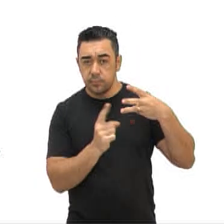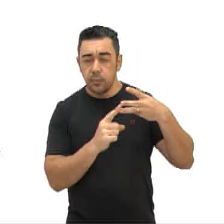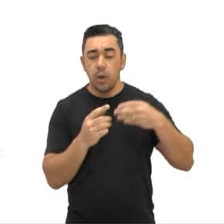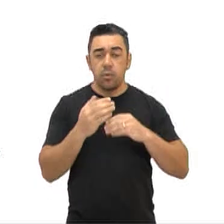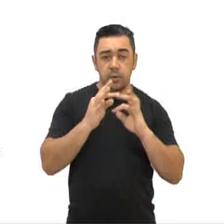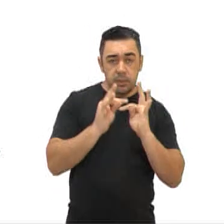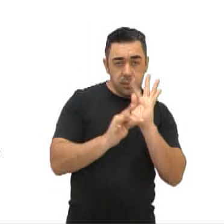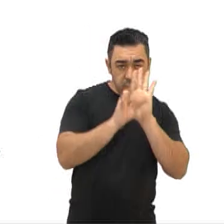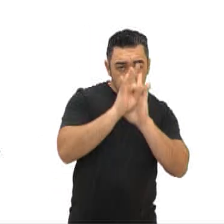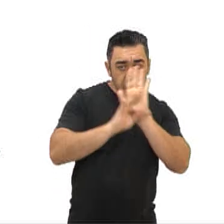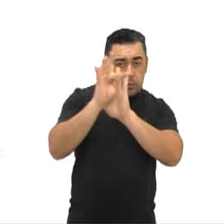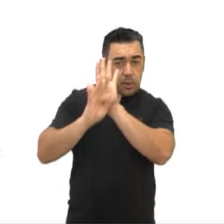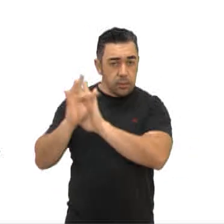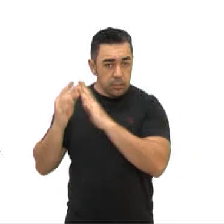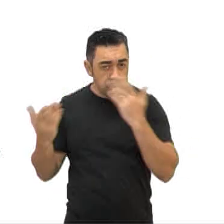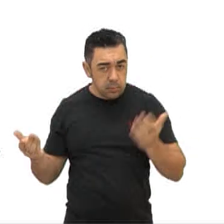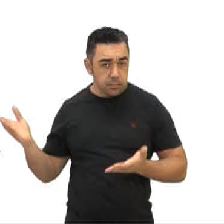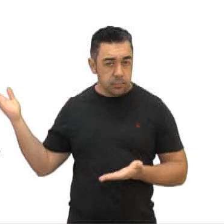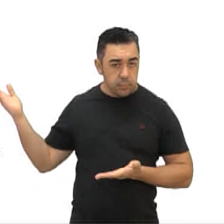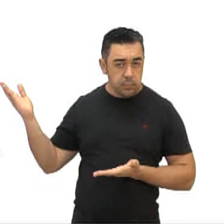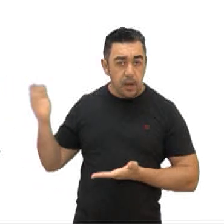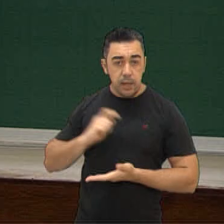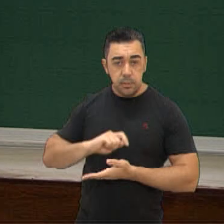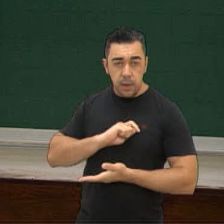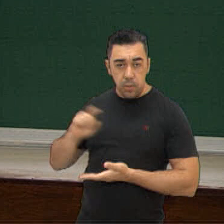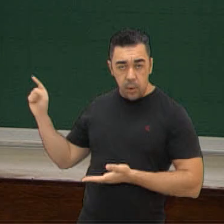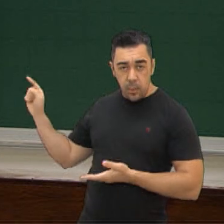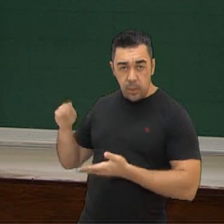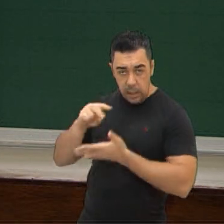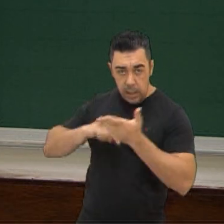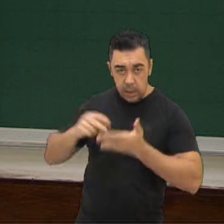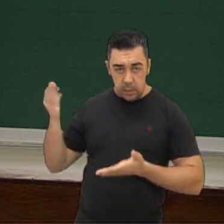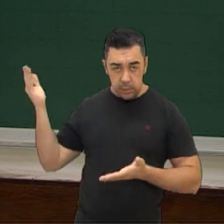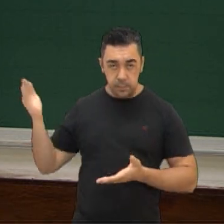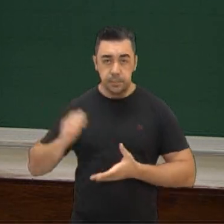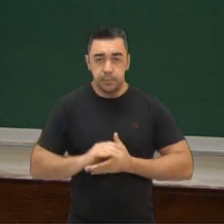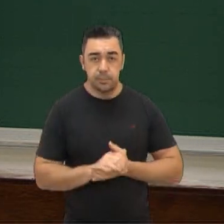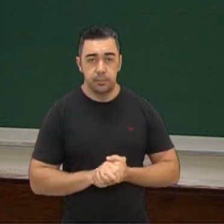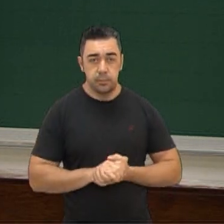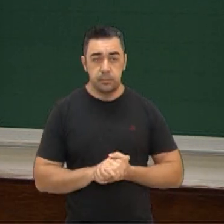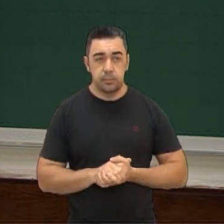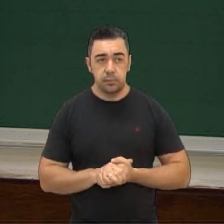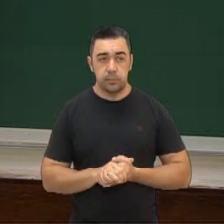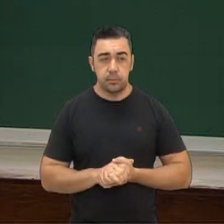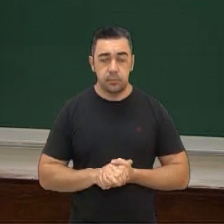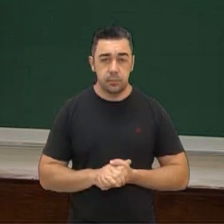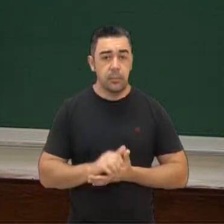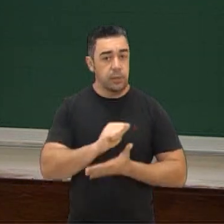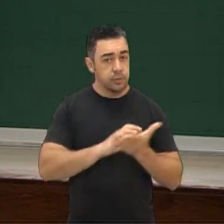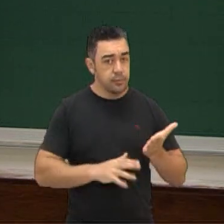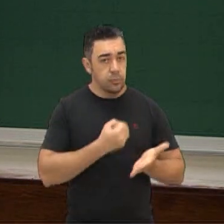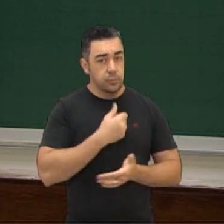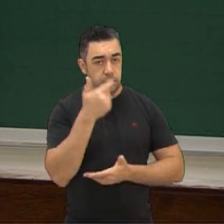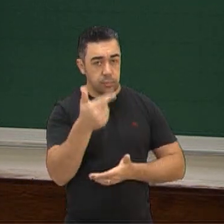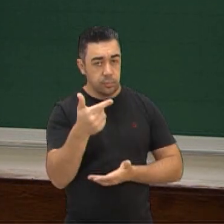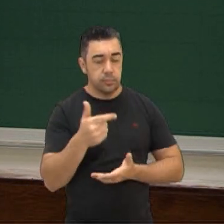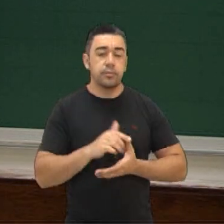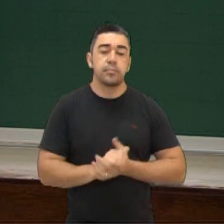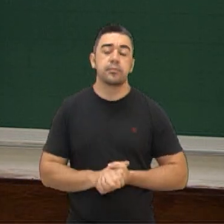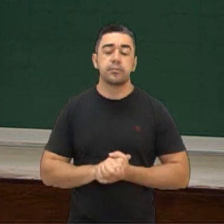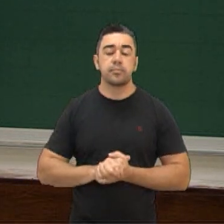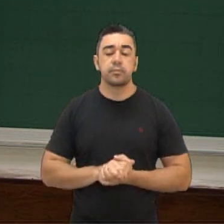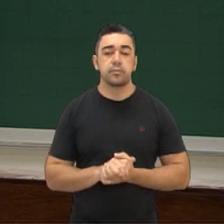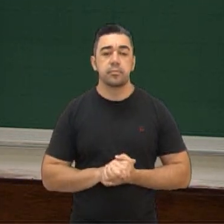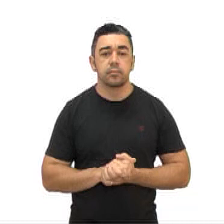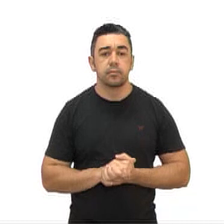é o texto e narrará os acontecimentos. Vamos já para a atividade número